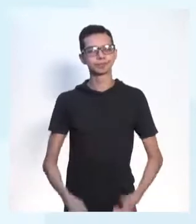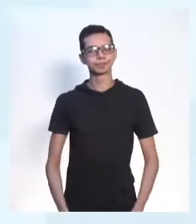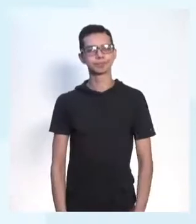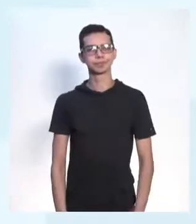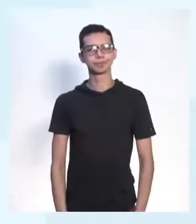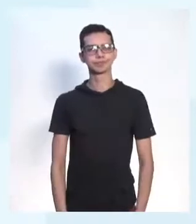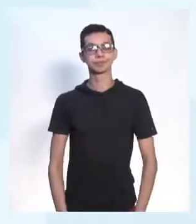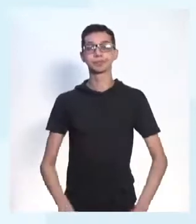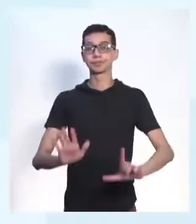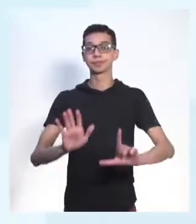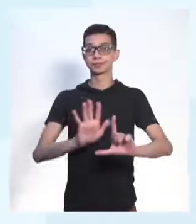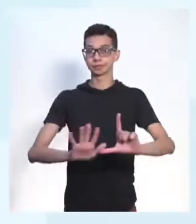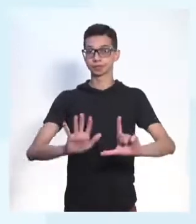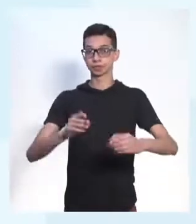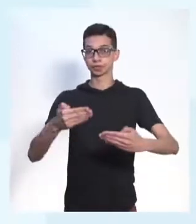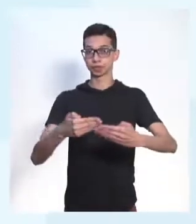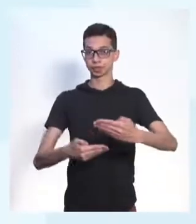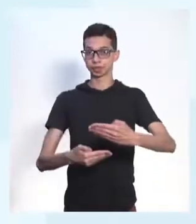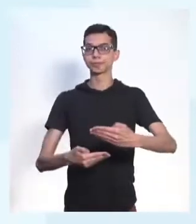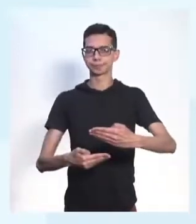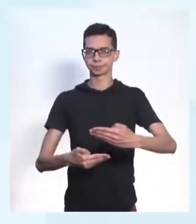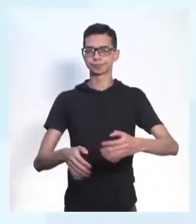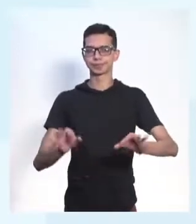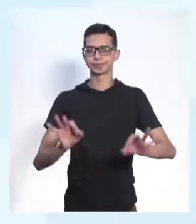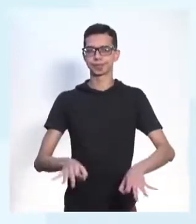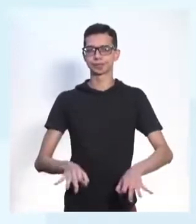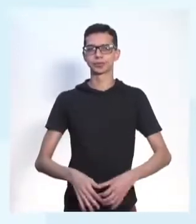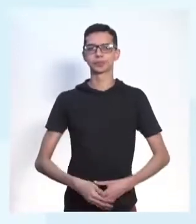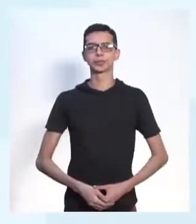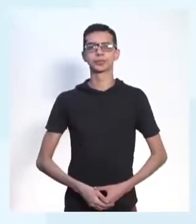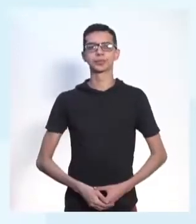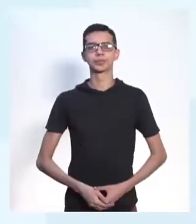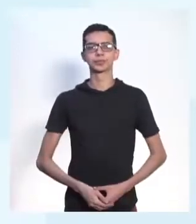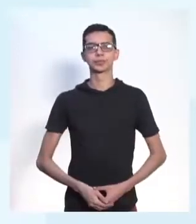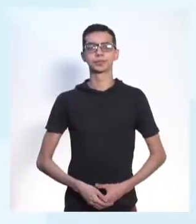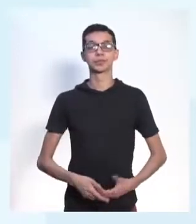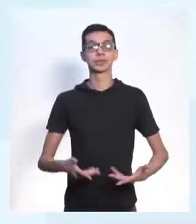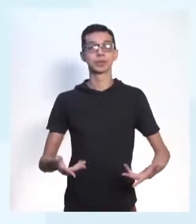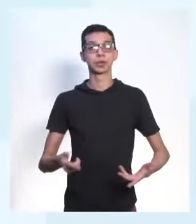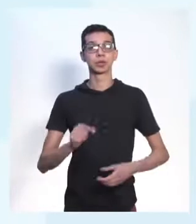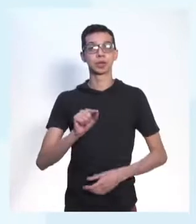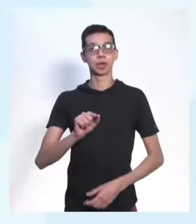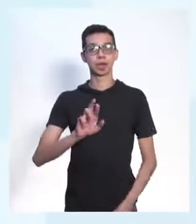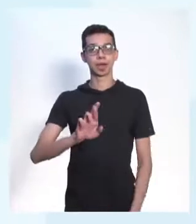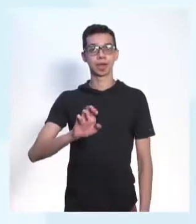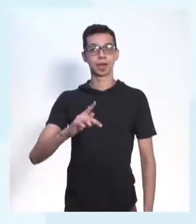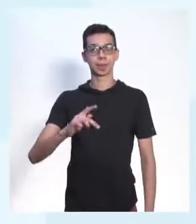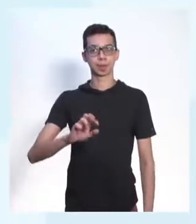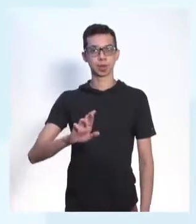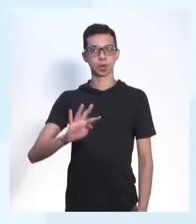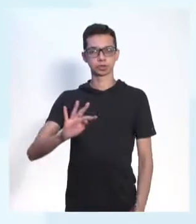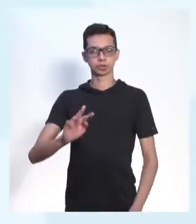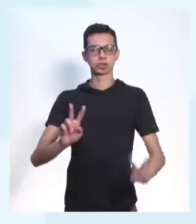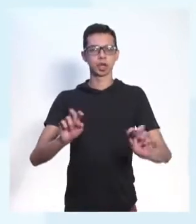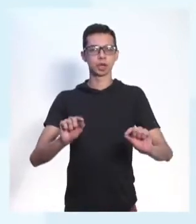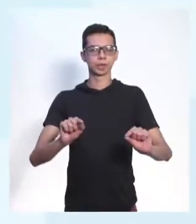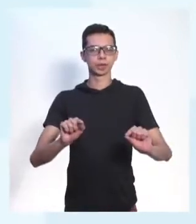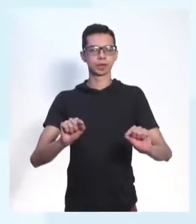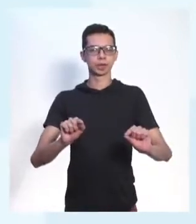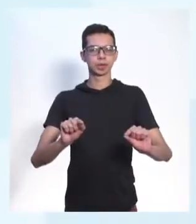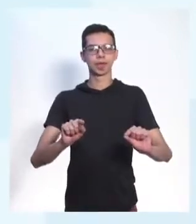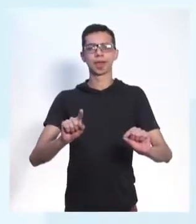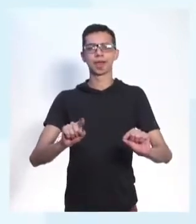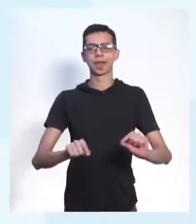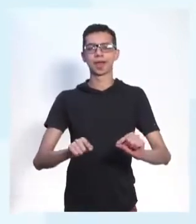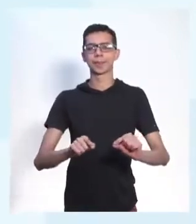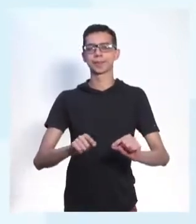Próximo slide. Isso. Olha lá. E esse aí também era o Lab Report da batata, né, da bateria de